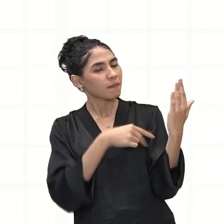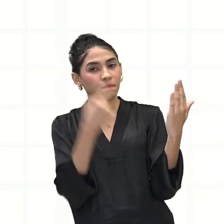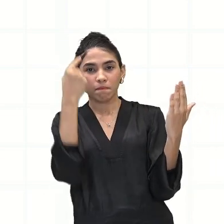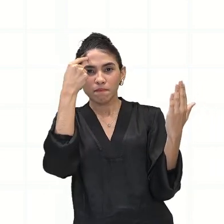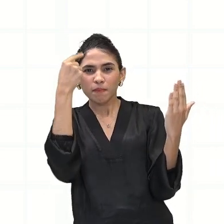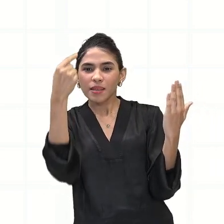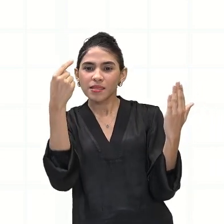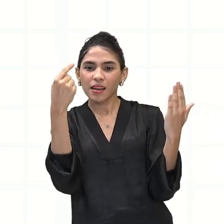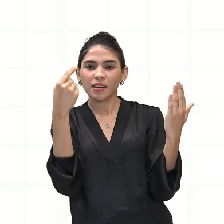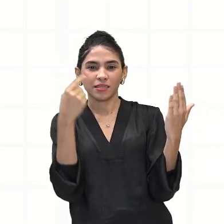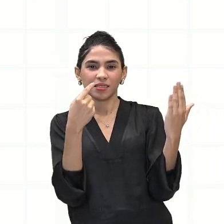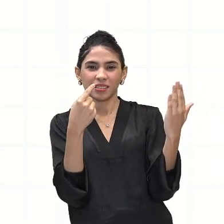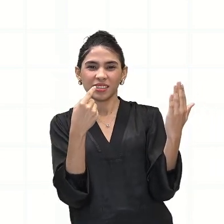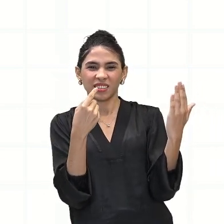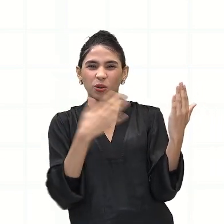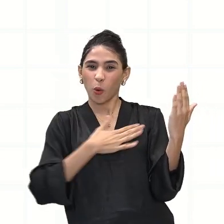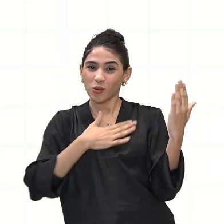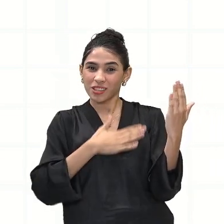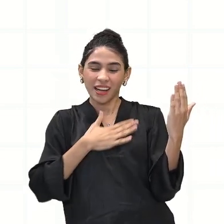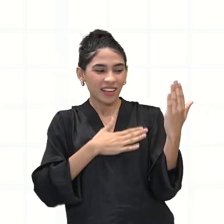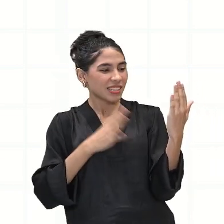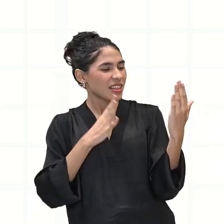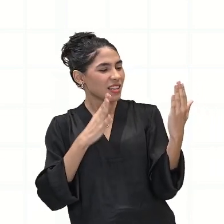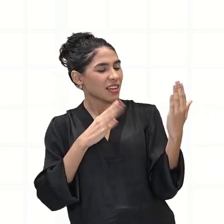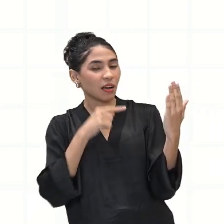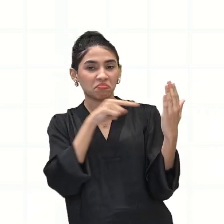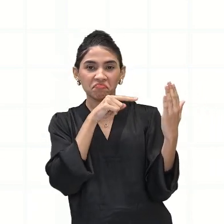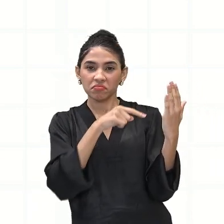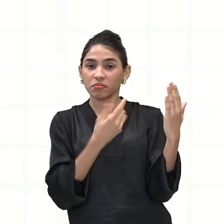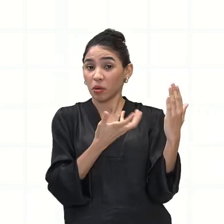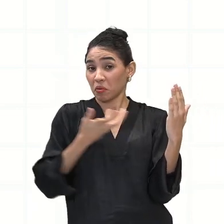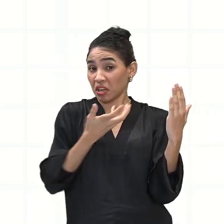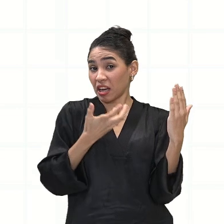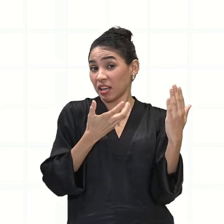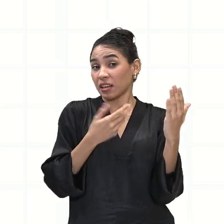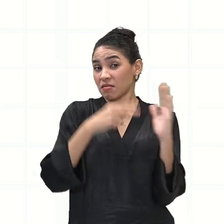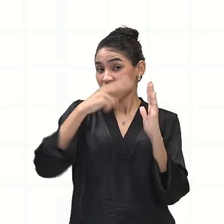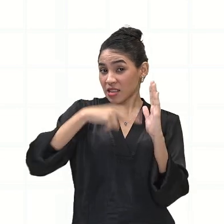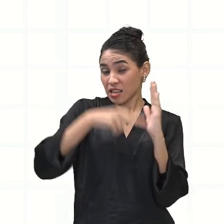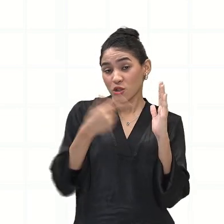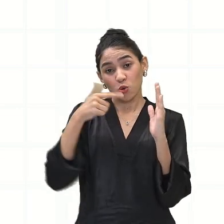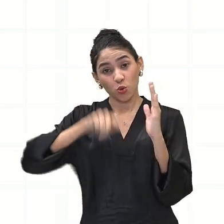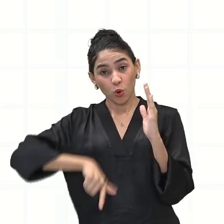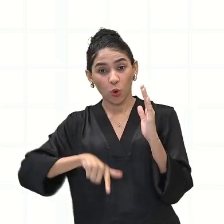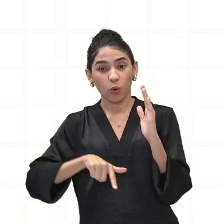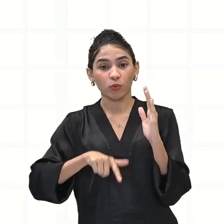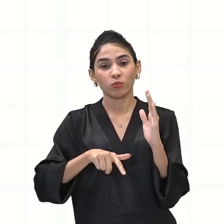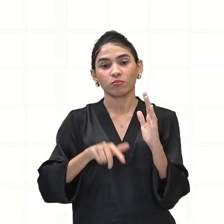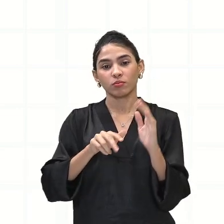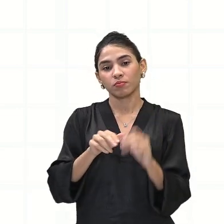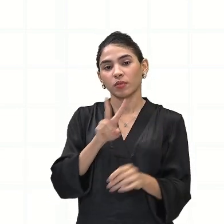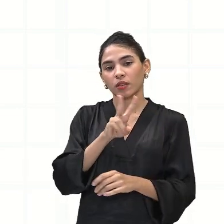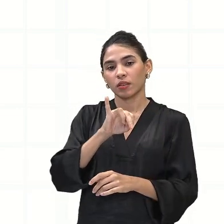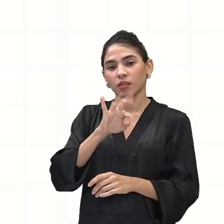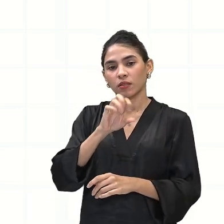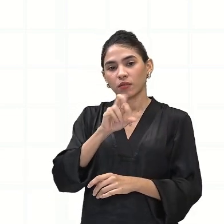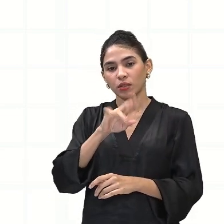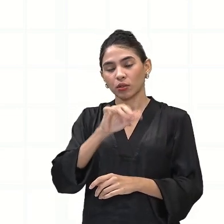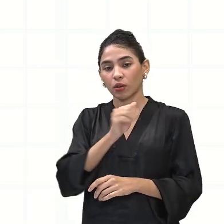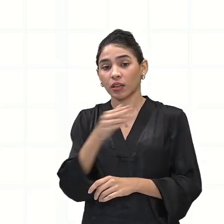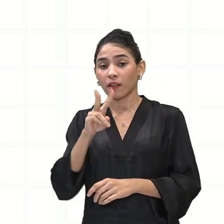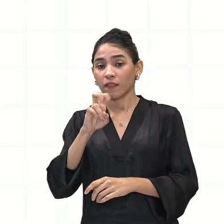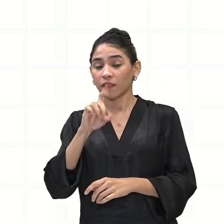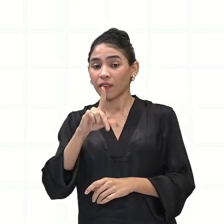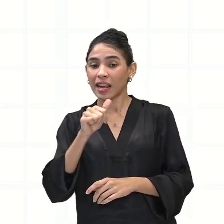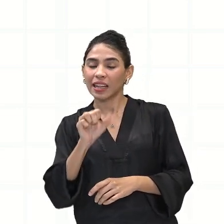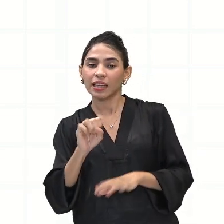já visse essa brincadeira e pensasse, nossa, talvez eu queira ler um pouquinho mais sobre a Vitória Vendas, ver o que serviço ela pode me